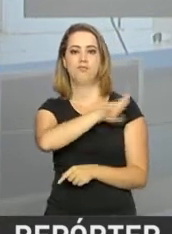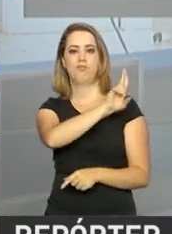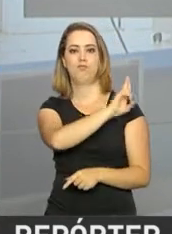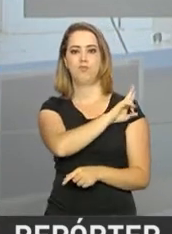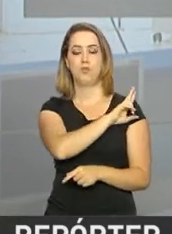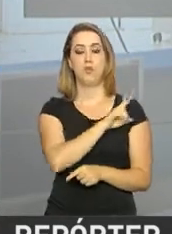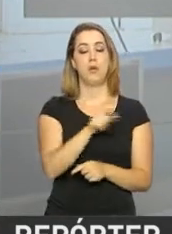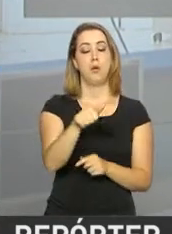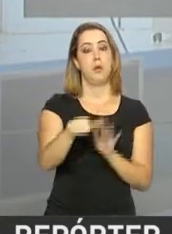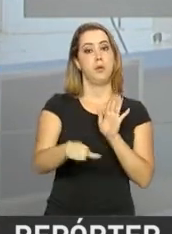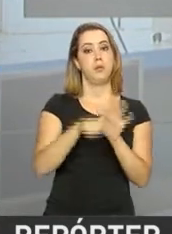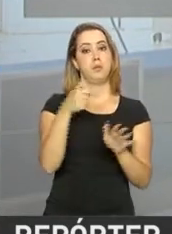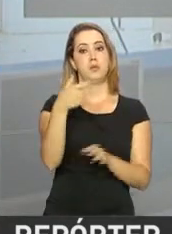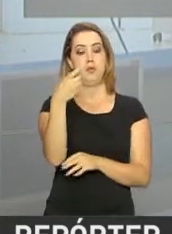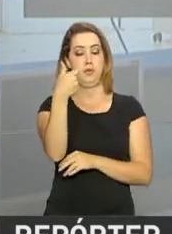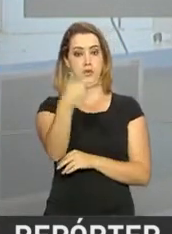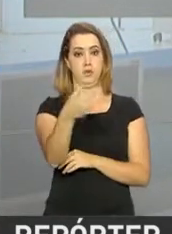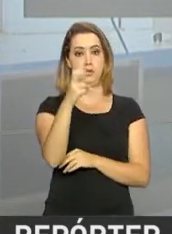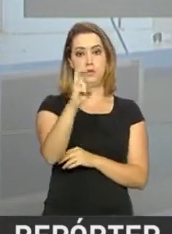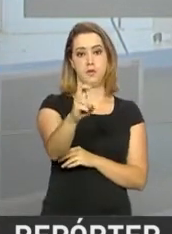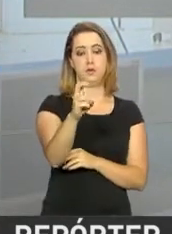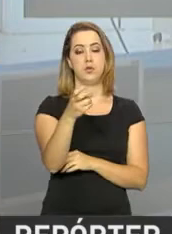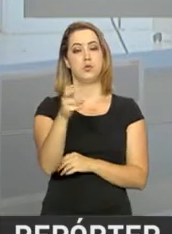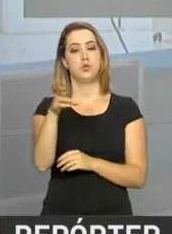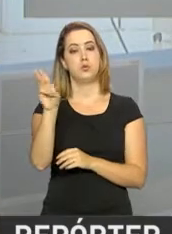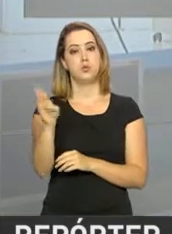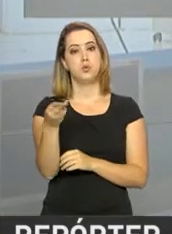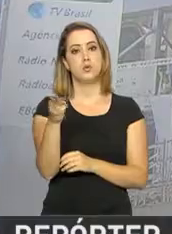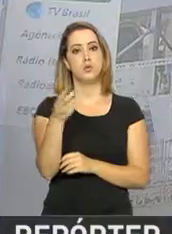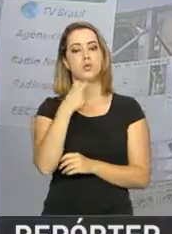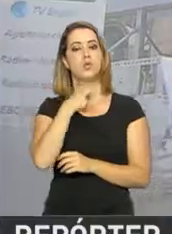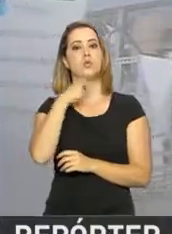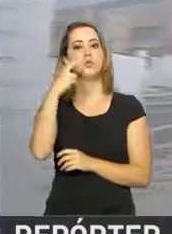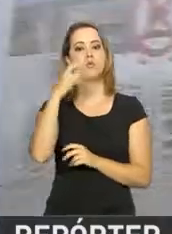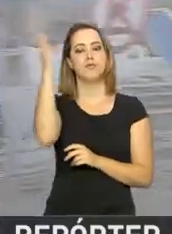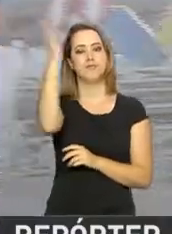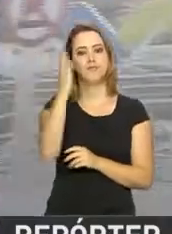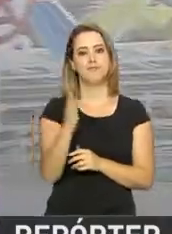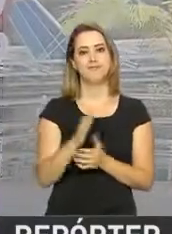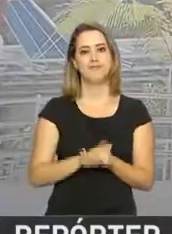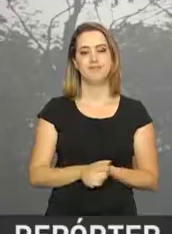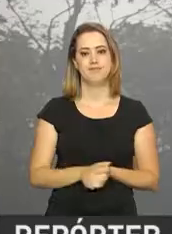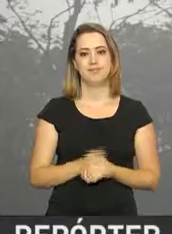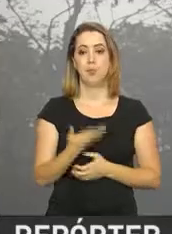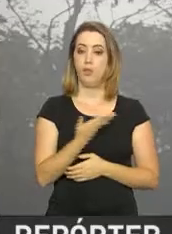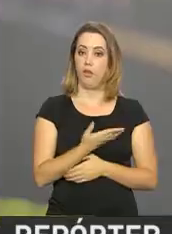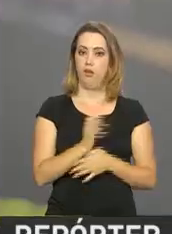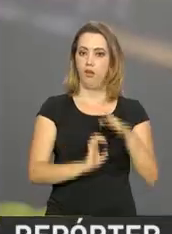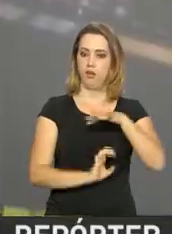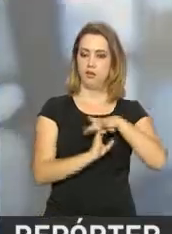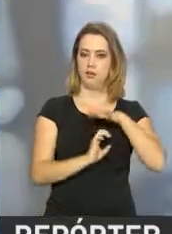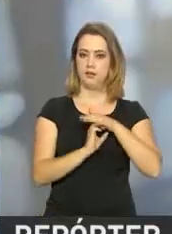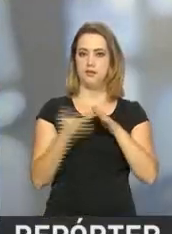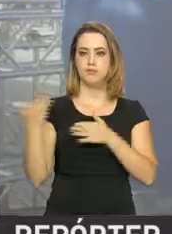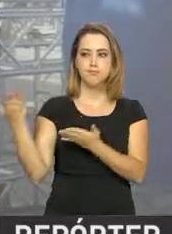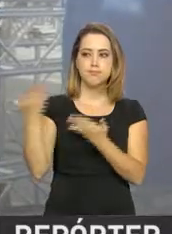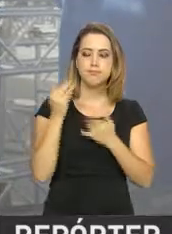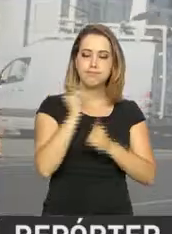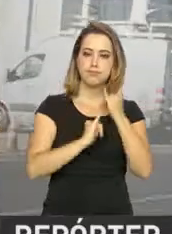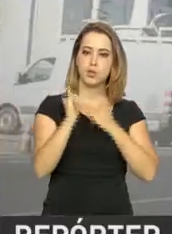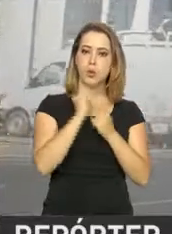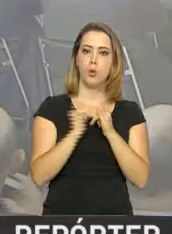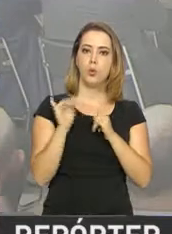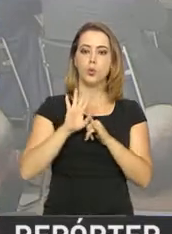primeiros 25 minutos do programa a voz do brasil bc traz informações sobre as principais